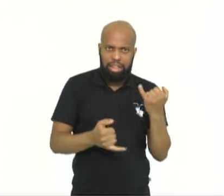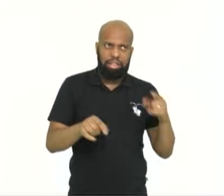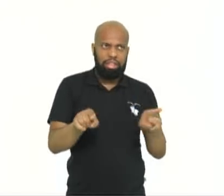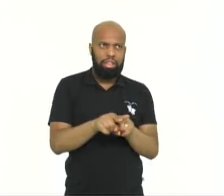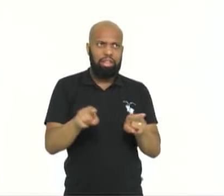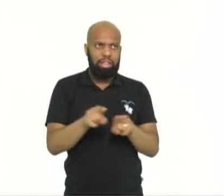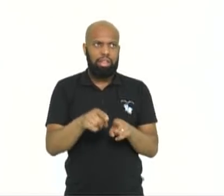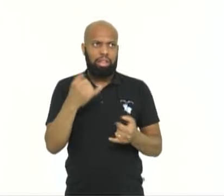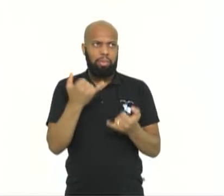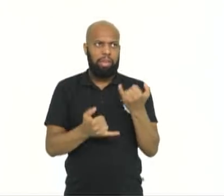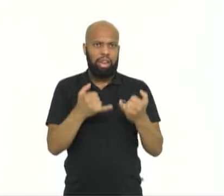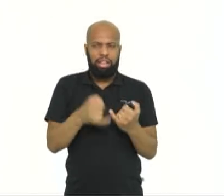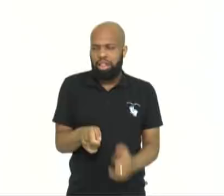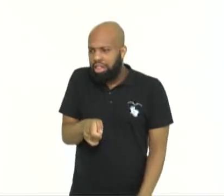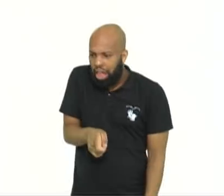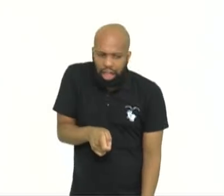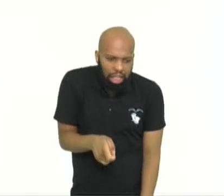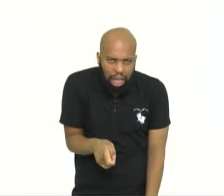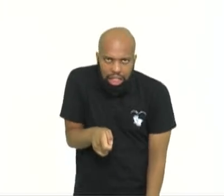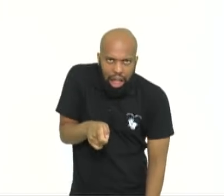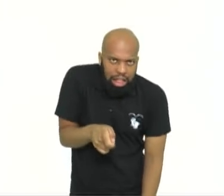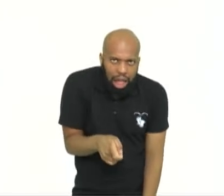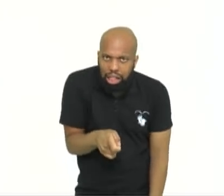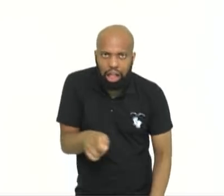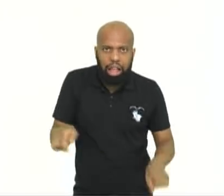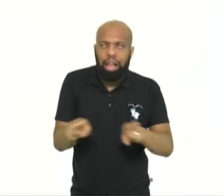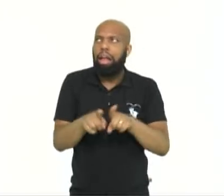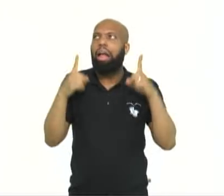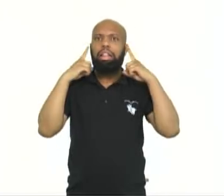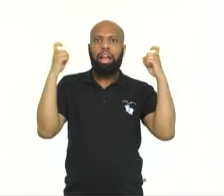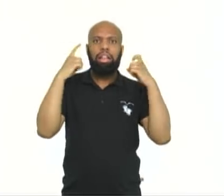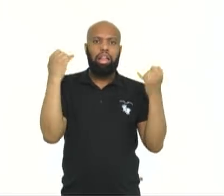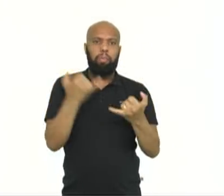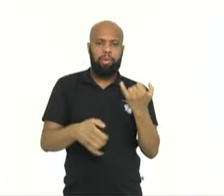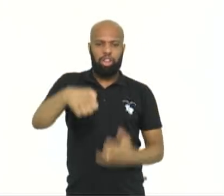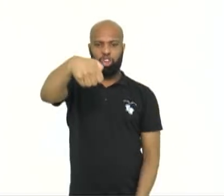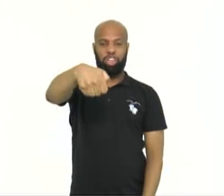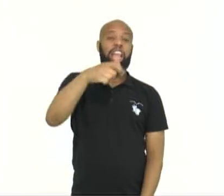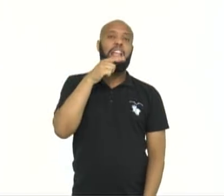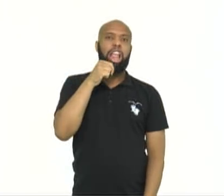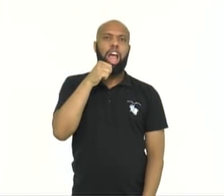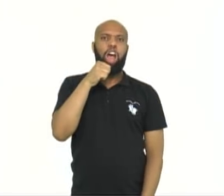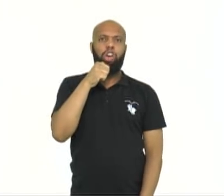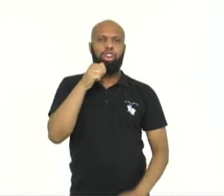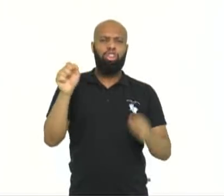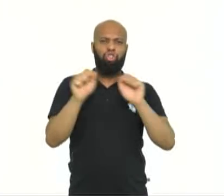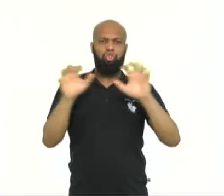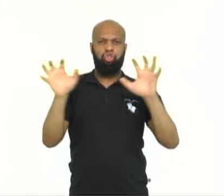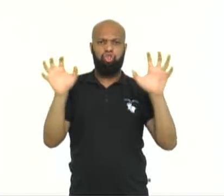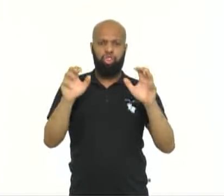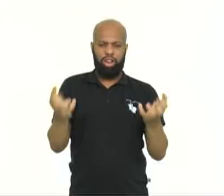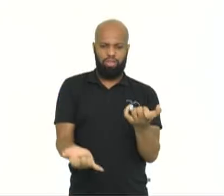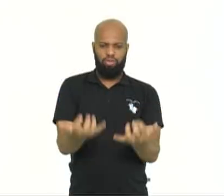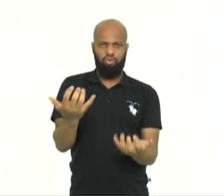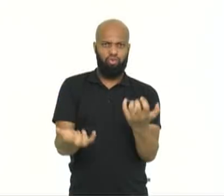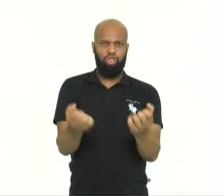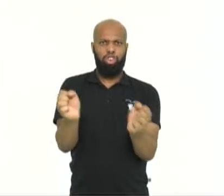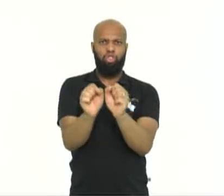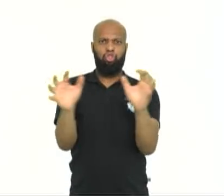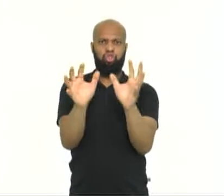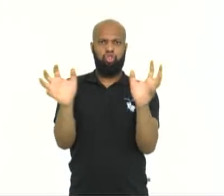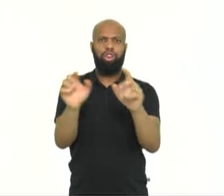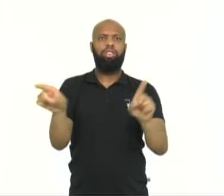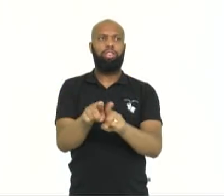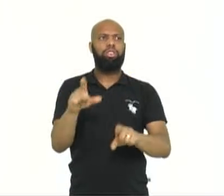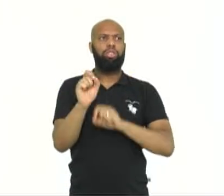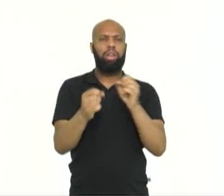traqueando que nem velha coroca, chiando que nem chaleira derramada e largando fumo pelas ventas como uma